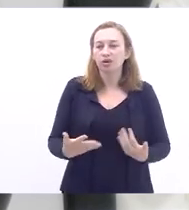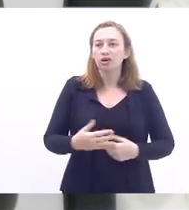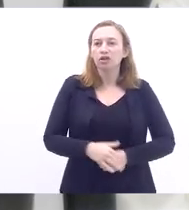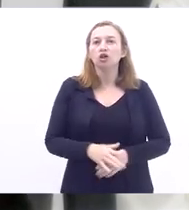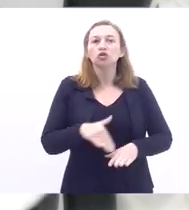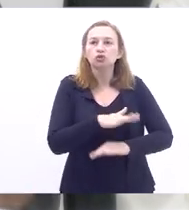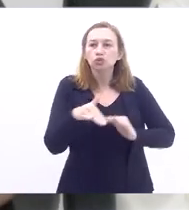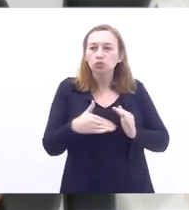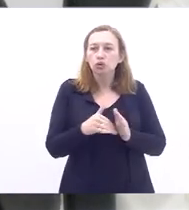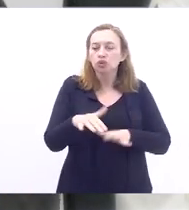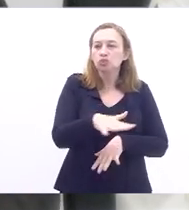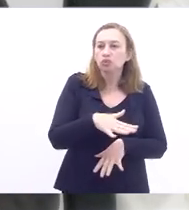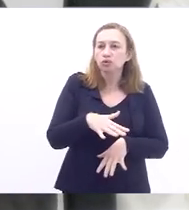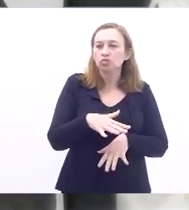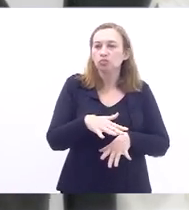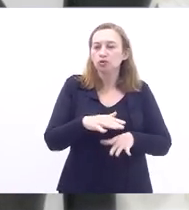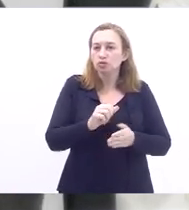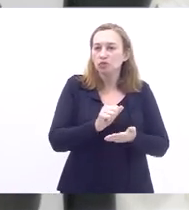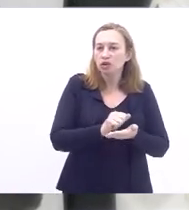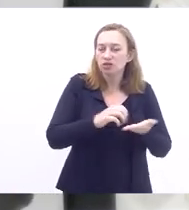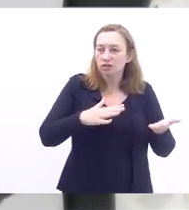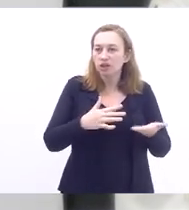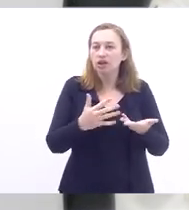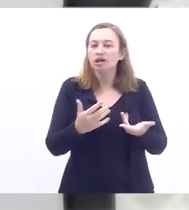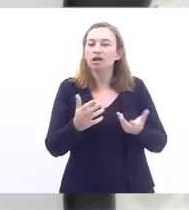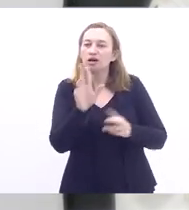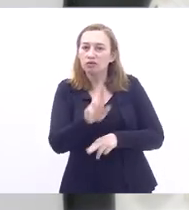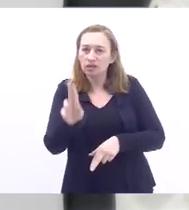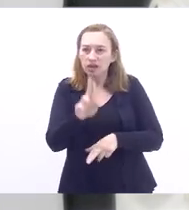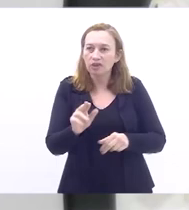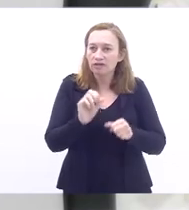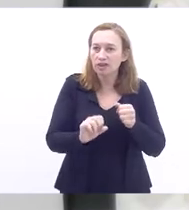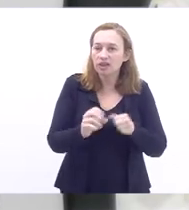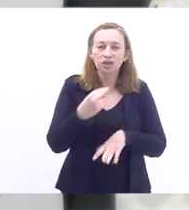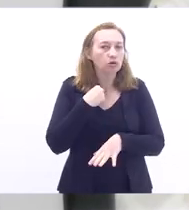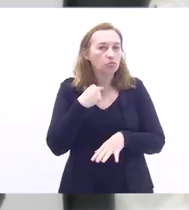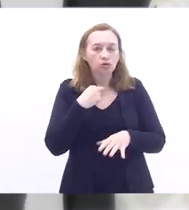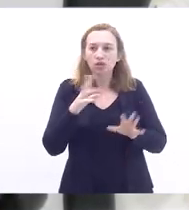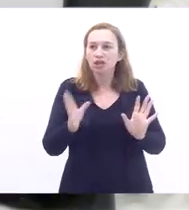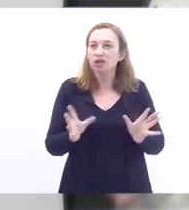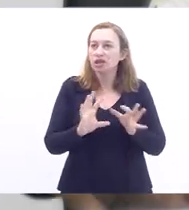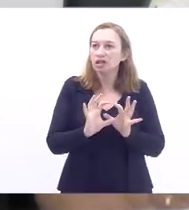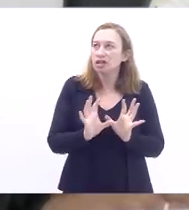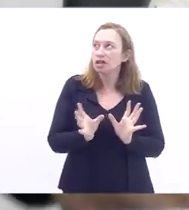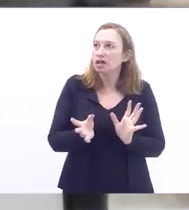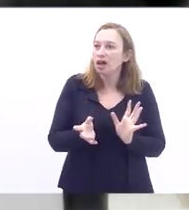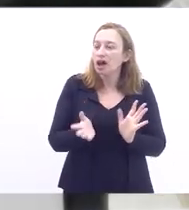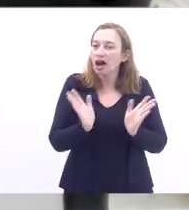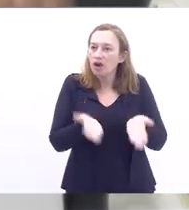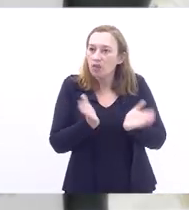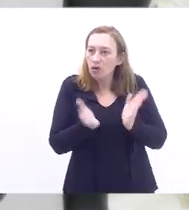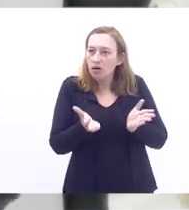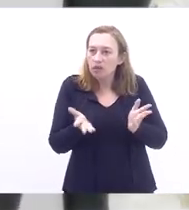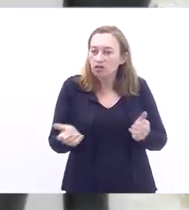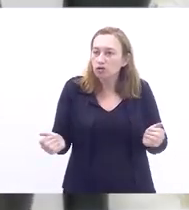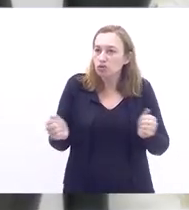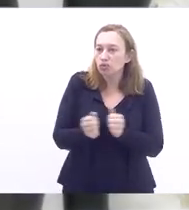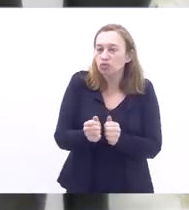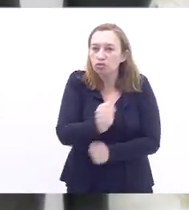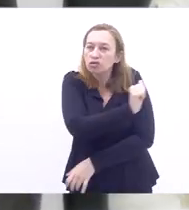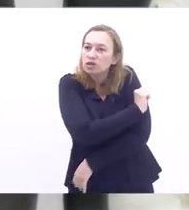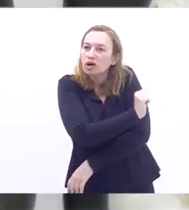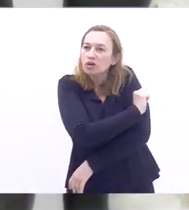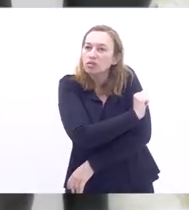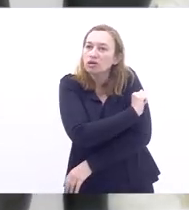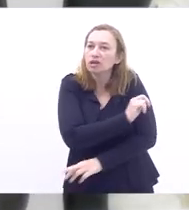são todos uma série de ações que a universidade vai realizado e não poderíamos deixar agora que eu tô aqui com os estudantes